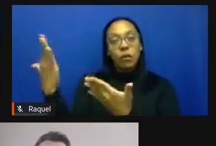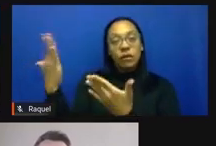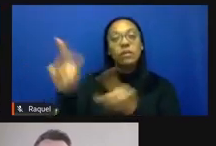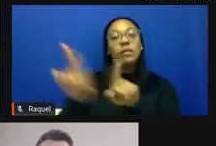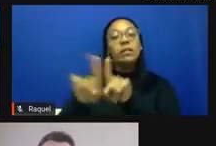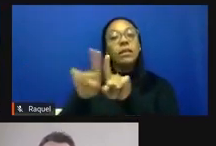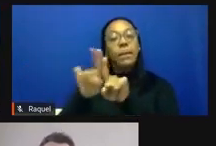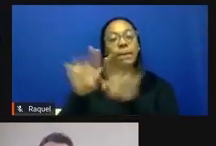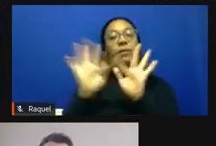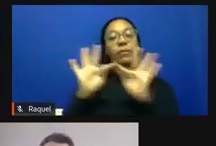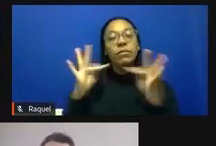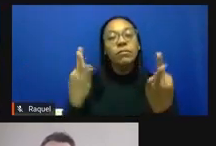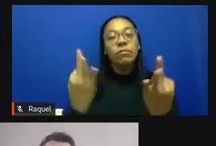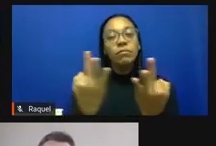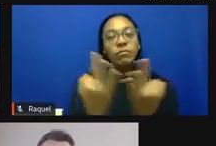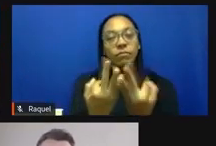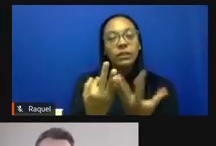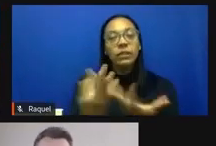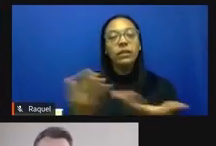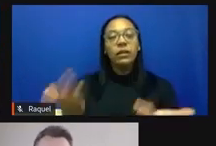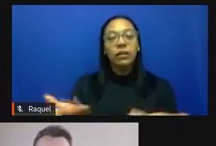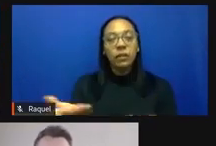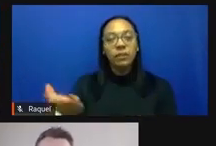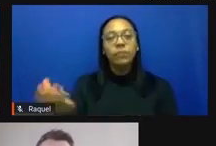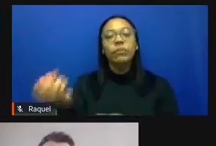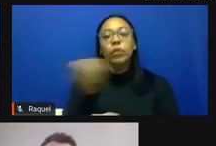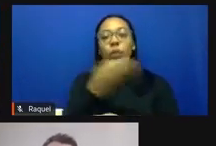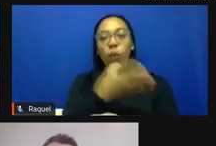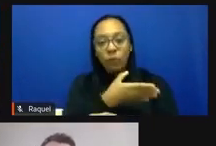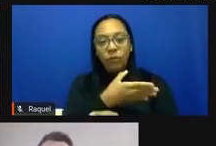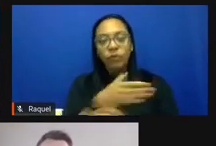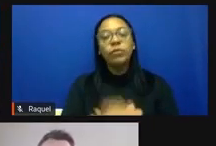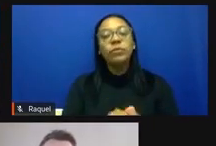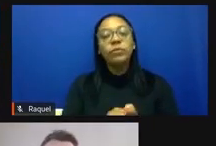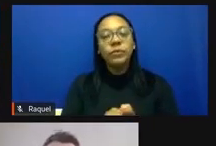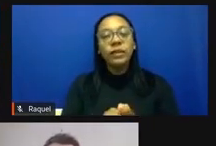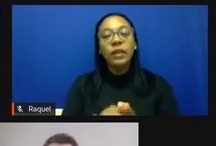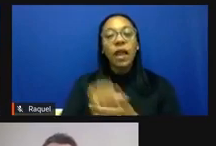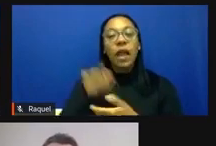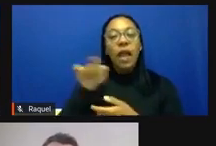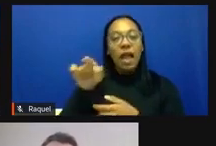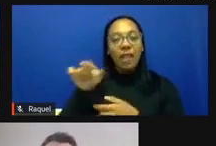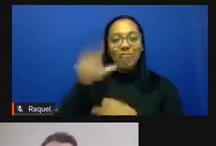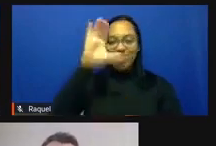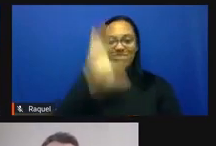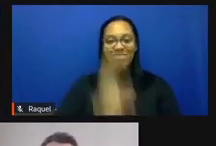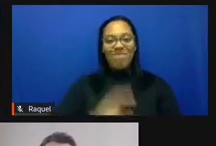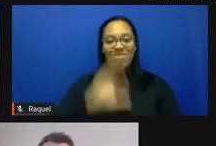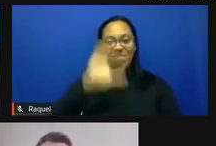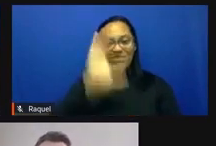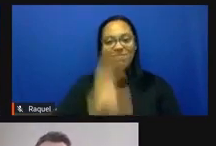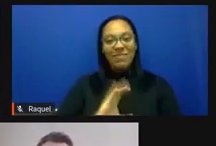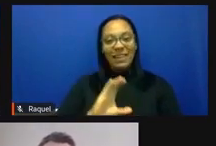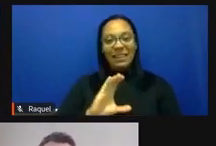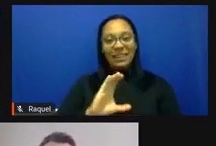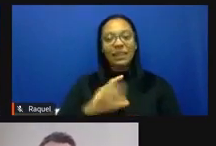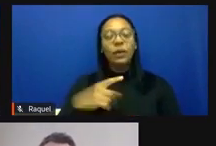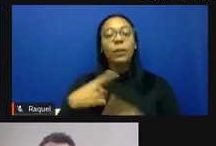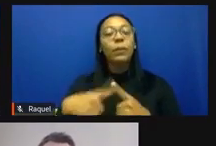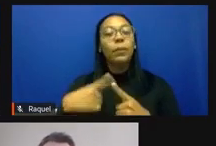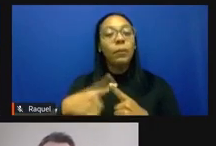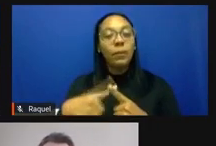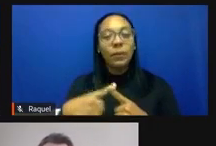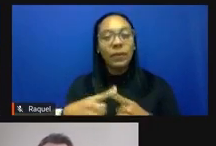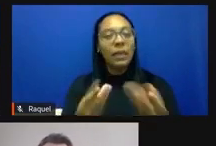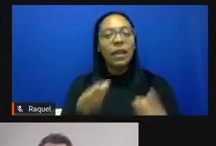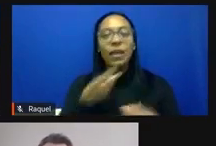mais recente que trabalhamos, que se chama Sejusc, é uma sigla, é um setor de cidadania. Por que que eu menciono de propósito o Sejusc já